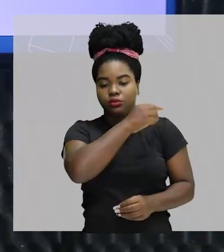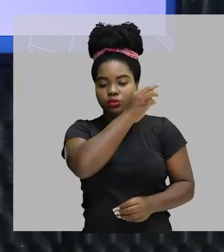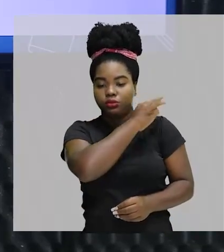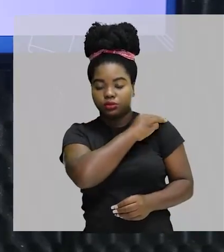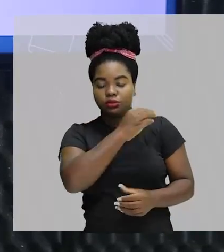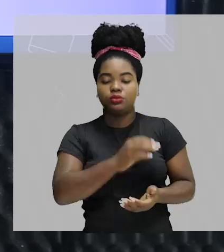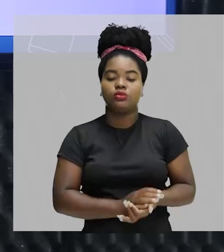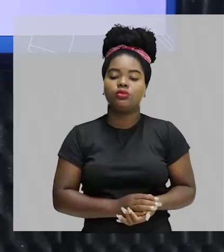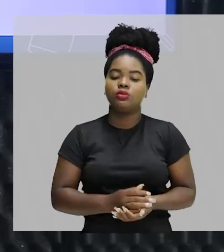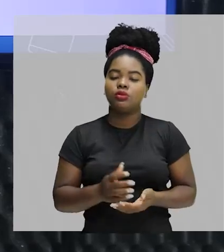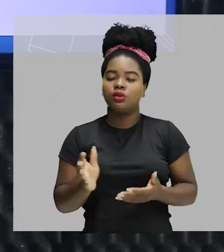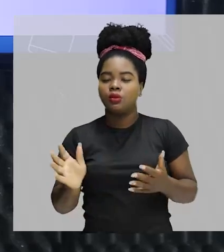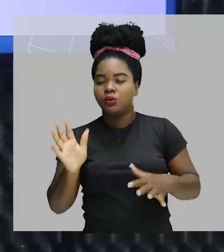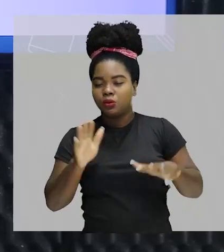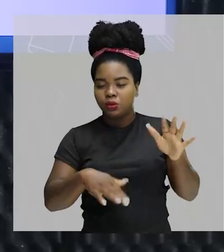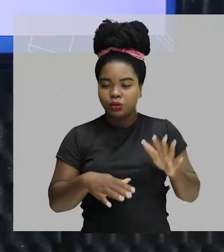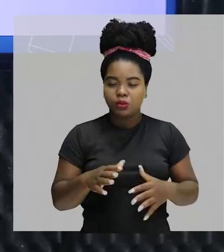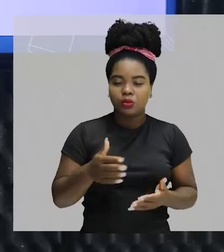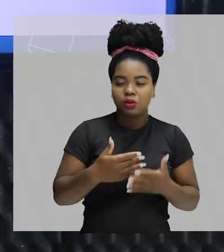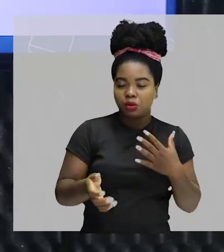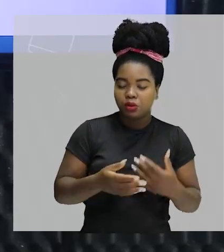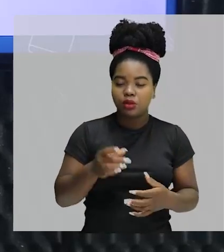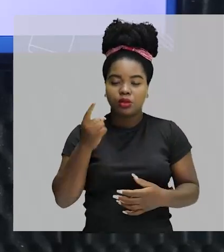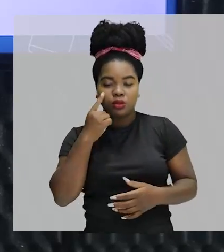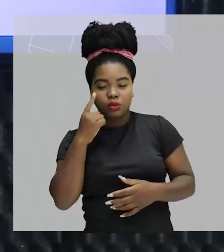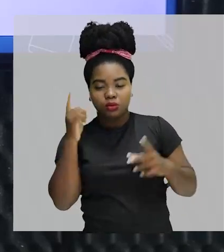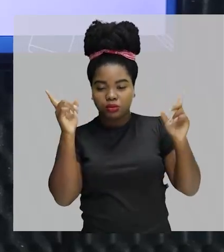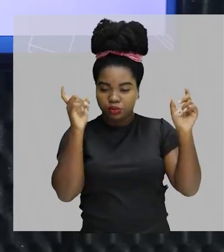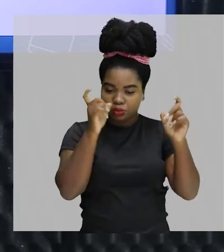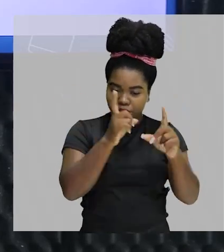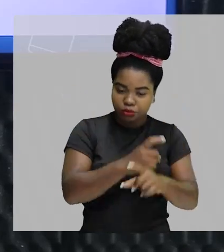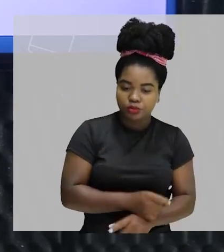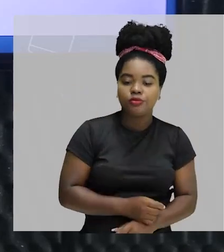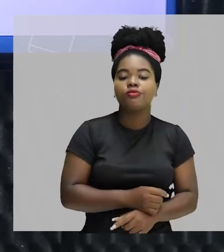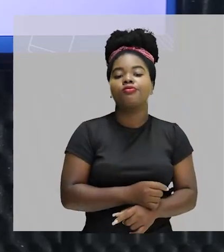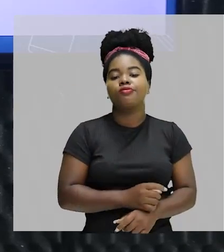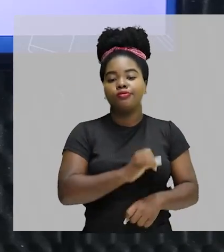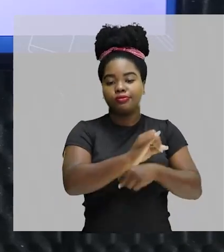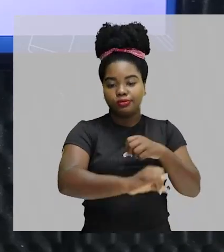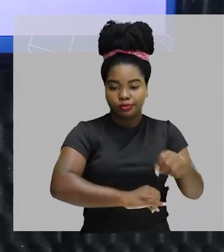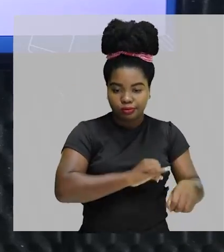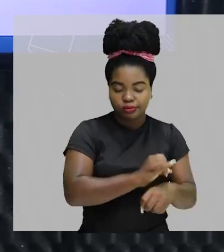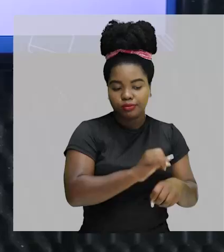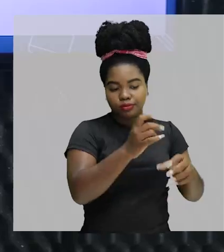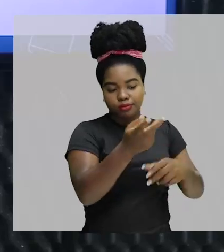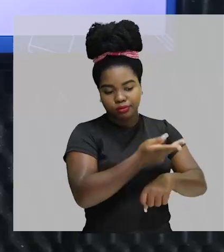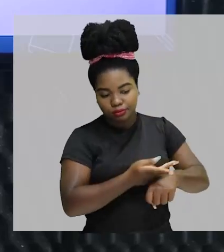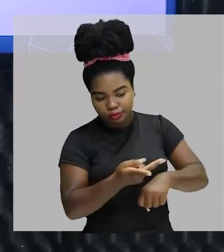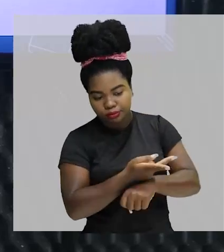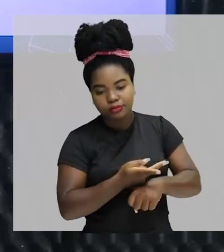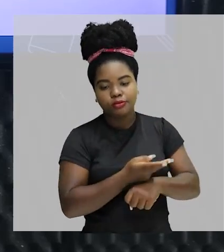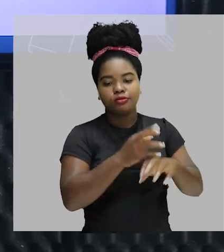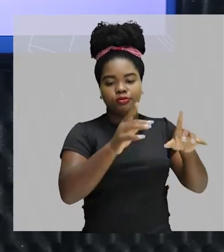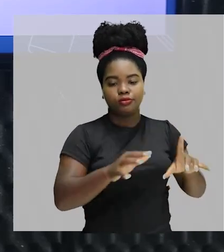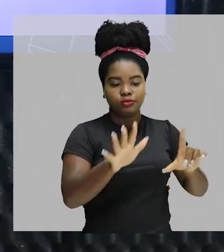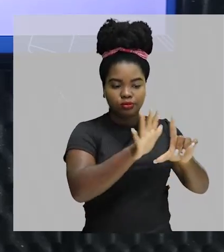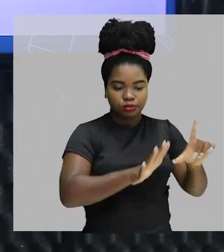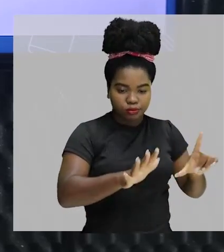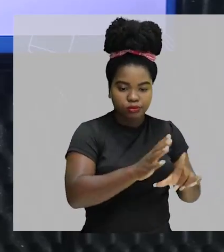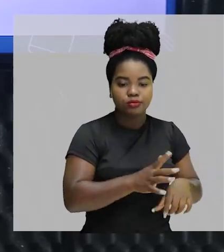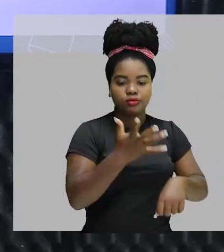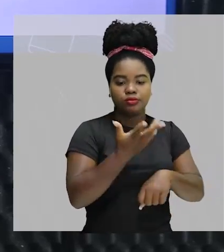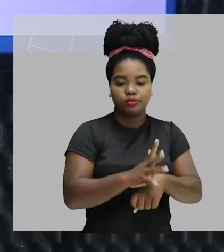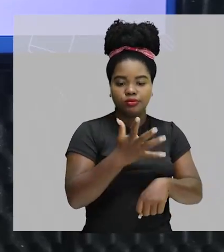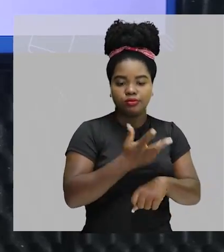qualquer dúvida, qualquer dificuldade, vai lá, assiste às aulas, treina bastante fazendo exercício, porque eu tenho certeza que você vai